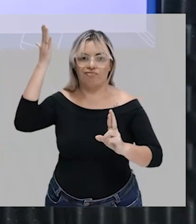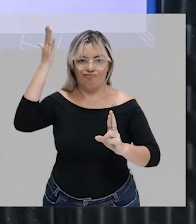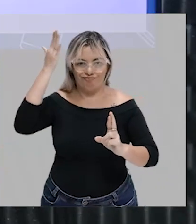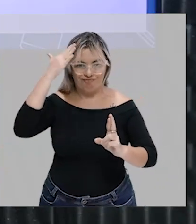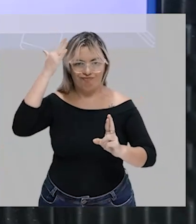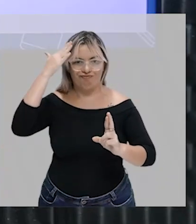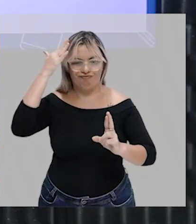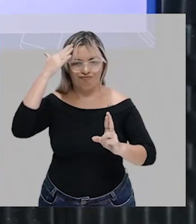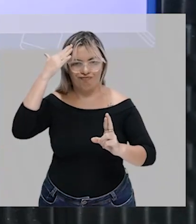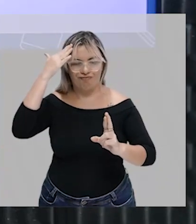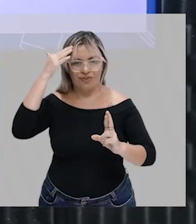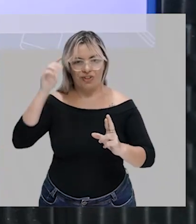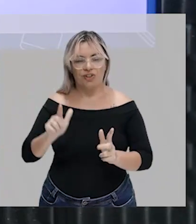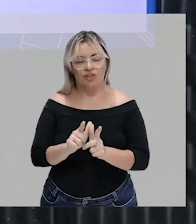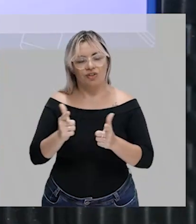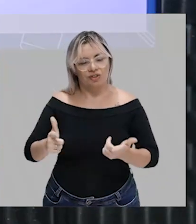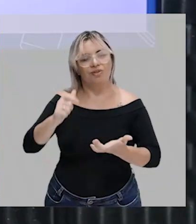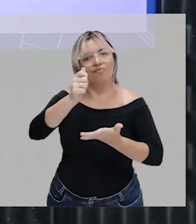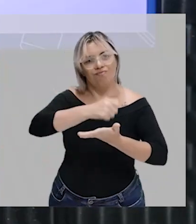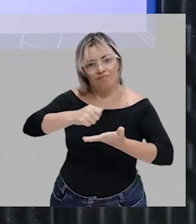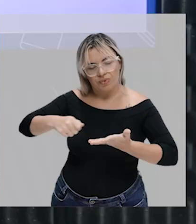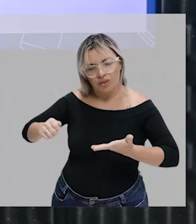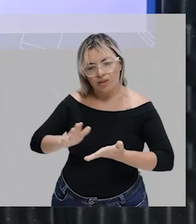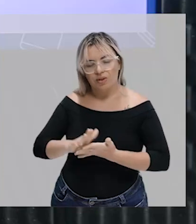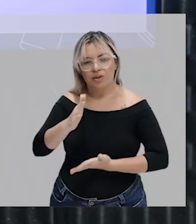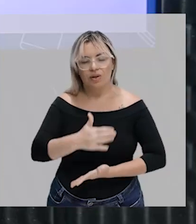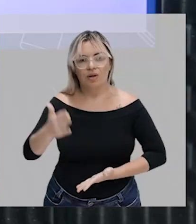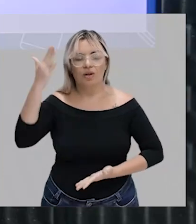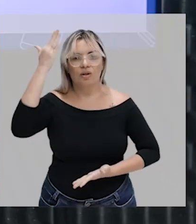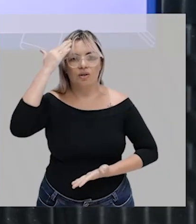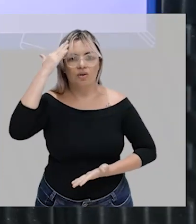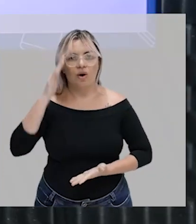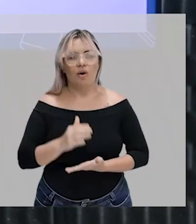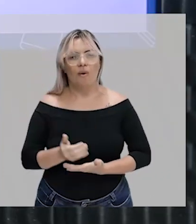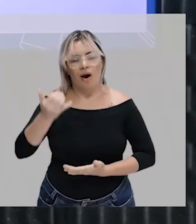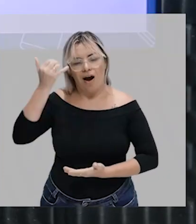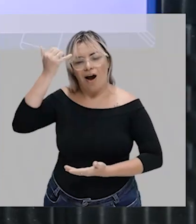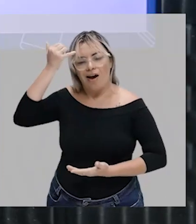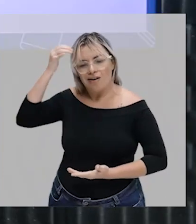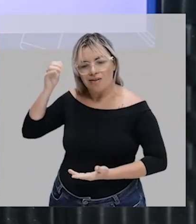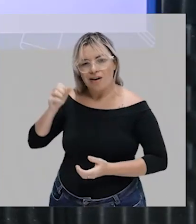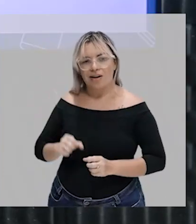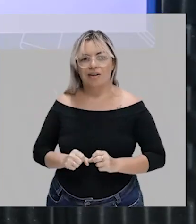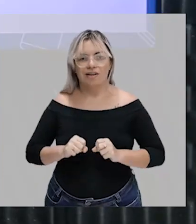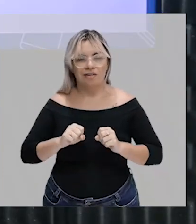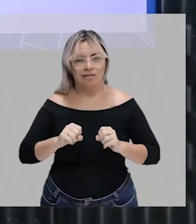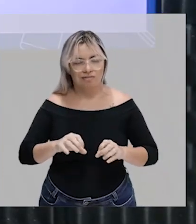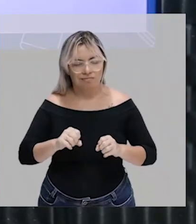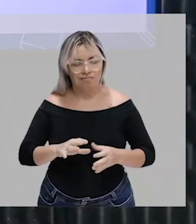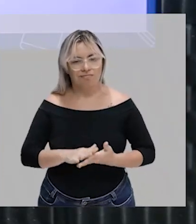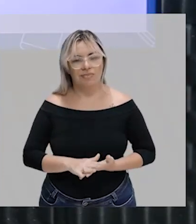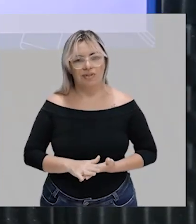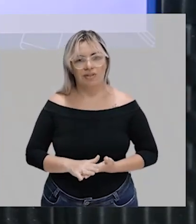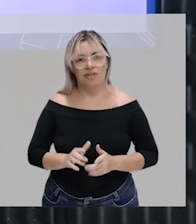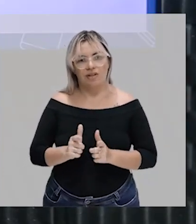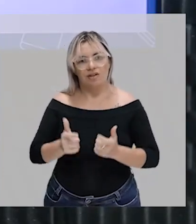e compreender exatamente qual é a ideia que ele quer passar ali, tá?